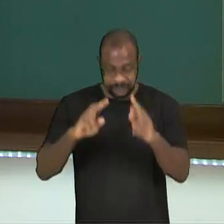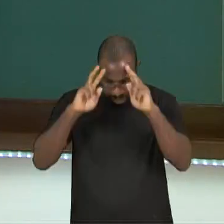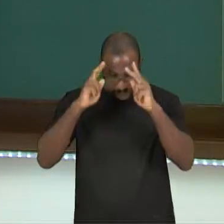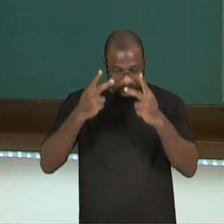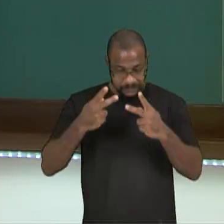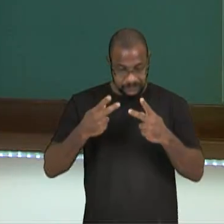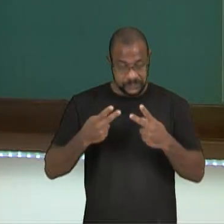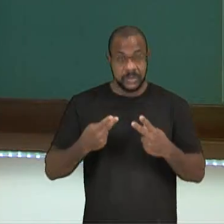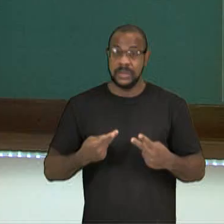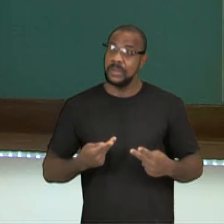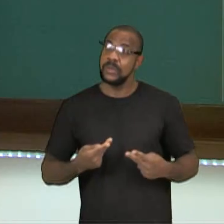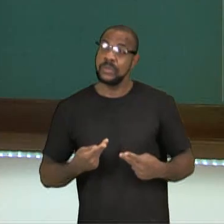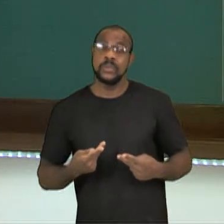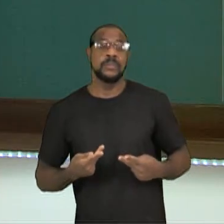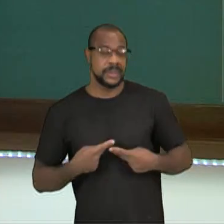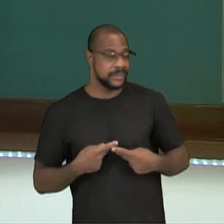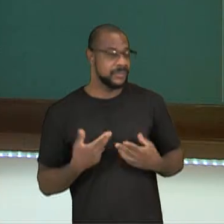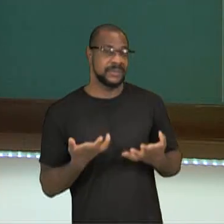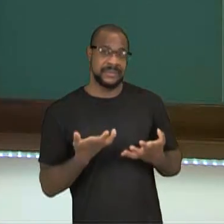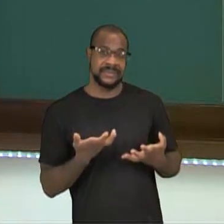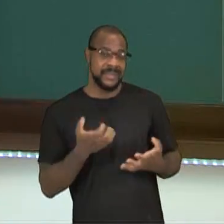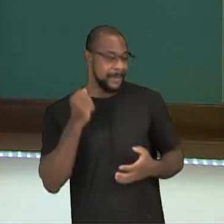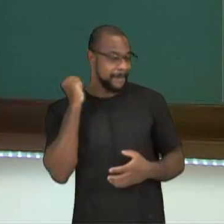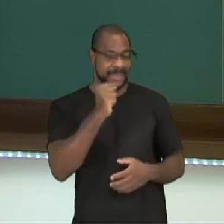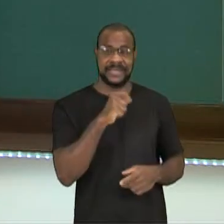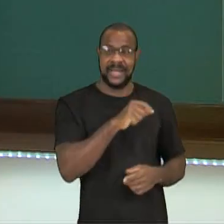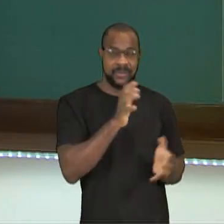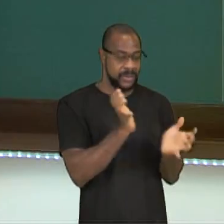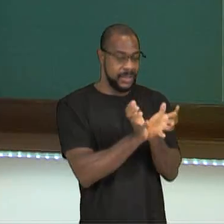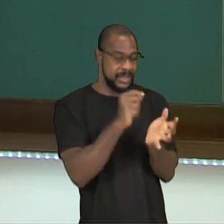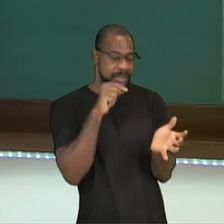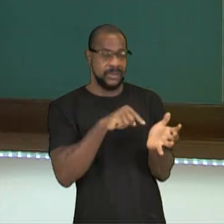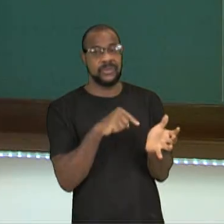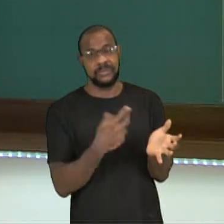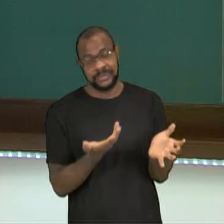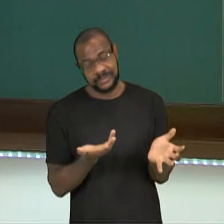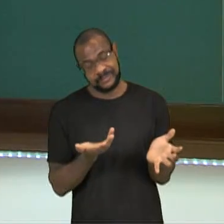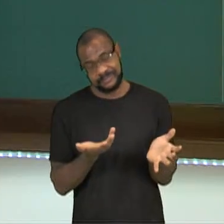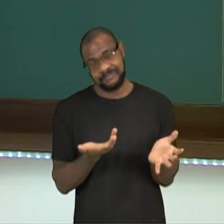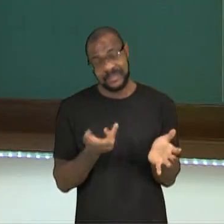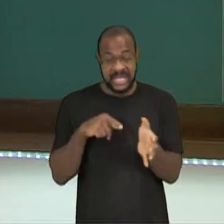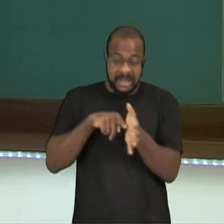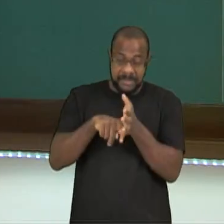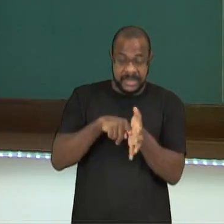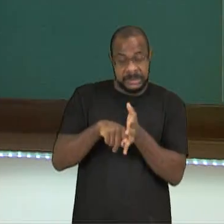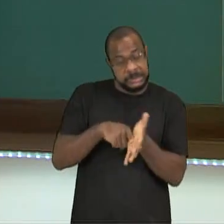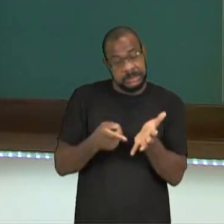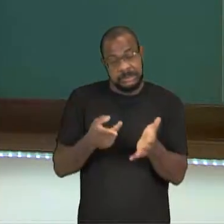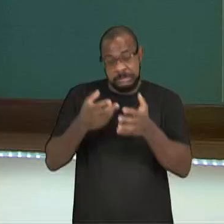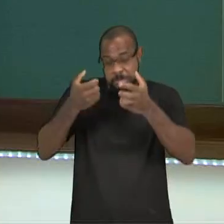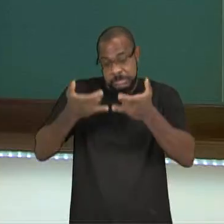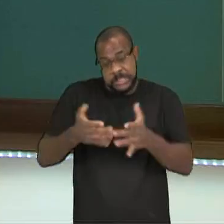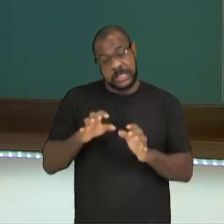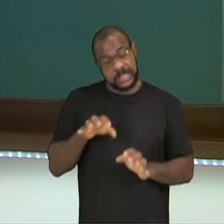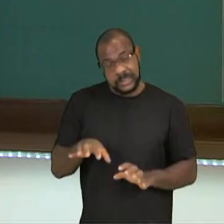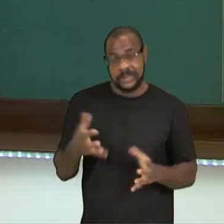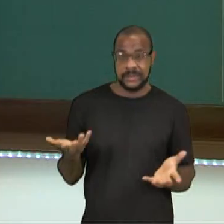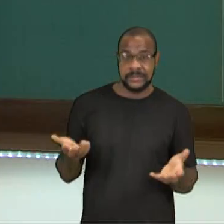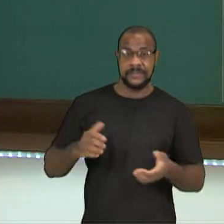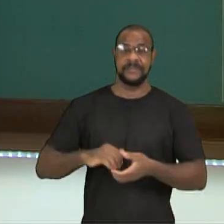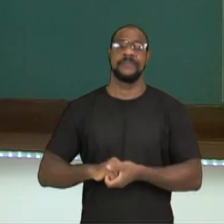eles, né, atacado eles e acabado. Essa é a última, mas a que eles mais gostam de trabalhar é a miscigenação e por extinção, por eles não